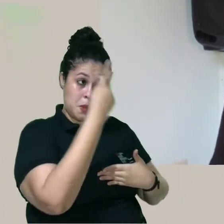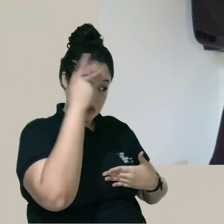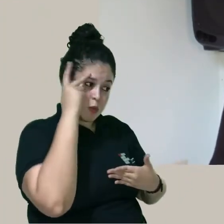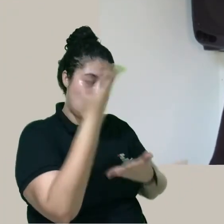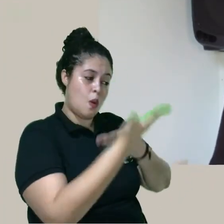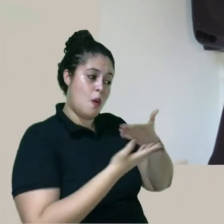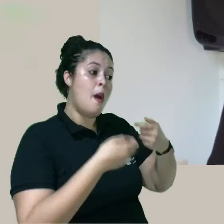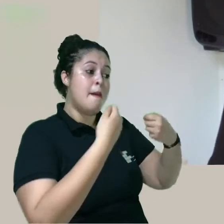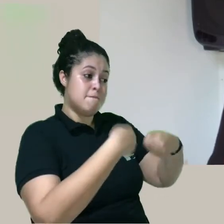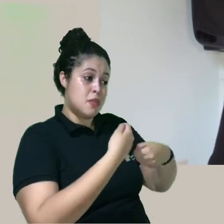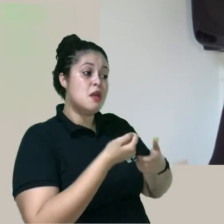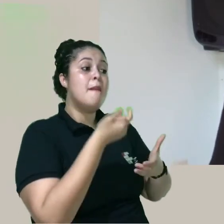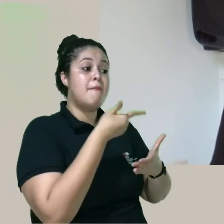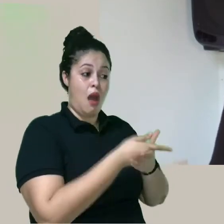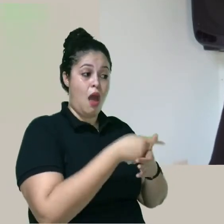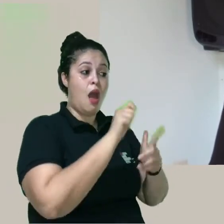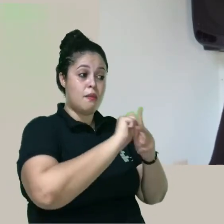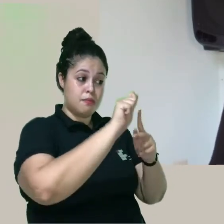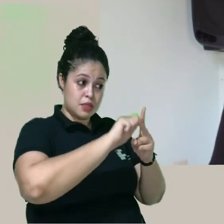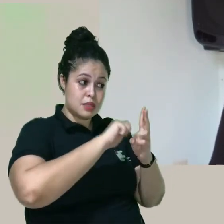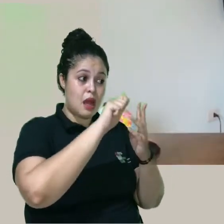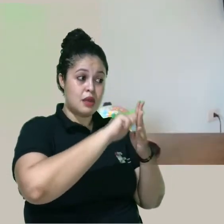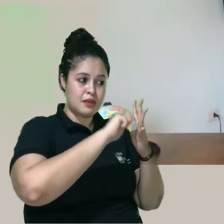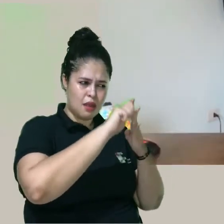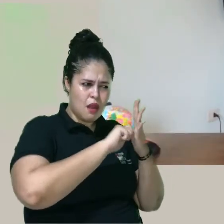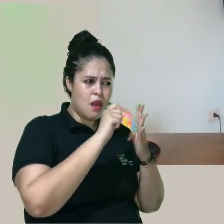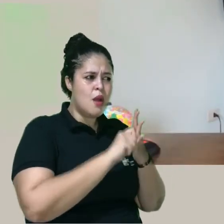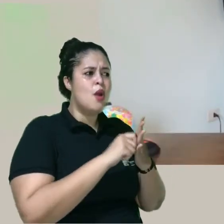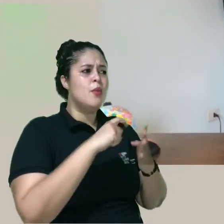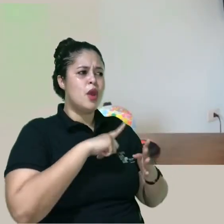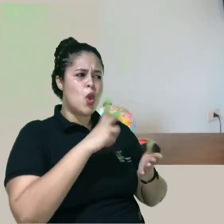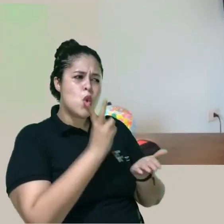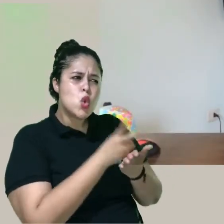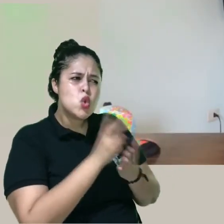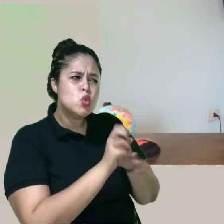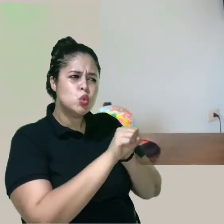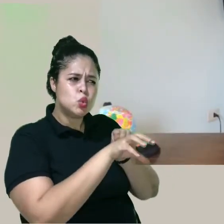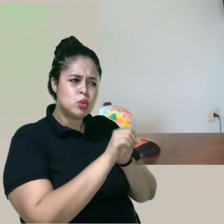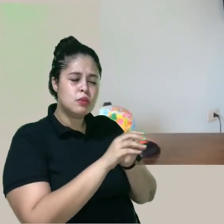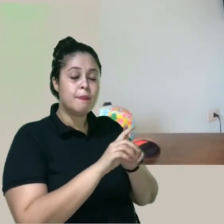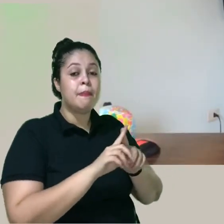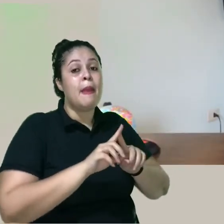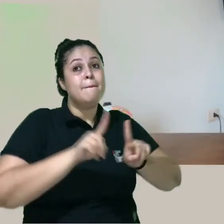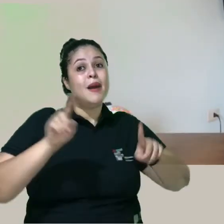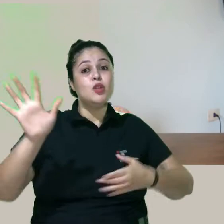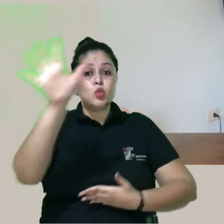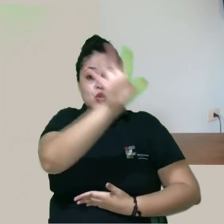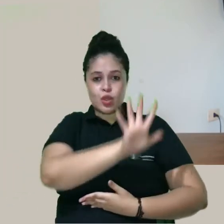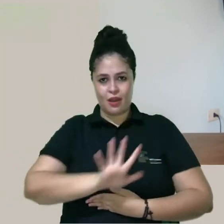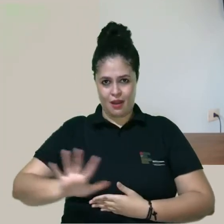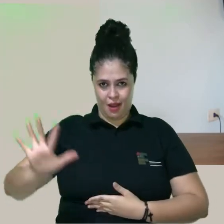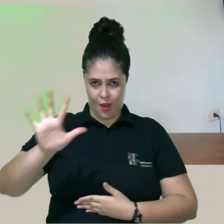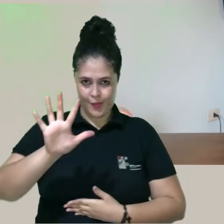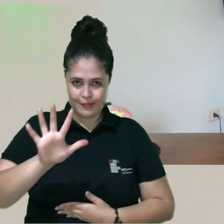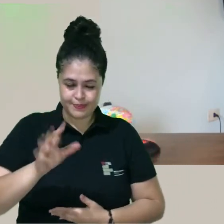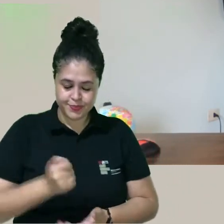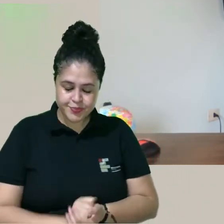seus clientes o pagamento das mensalidades. No geral, o público do